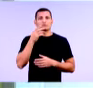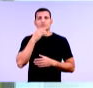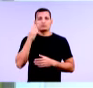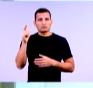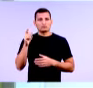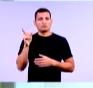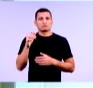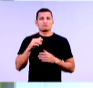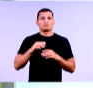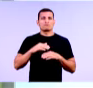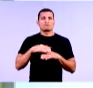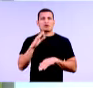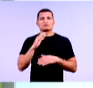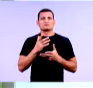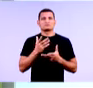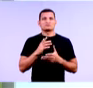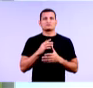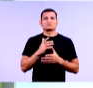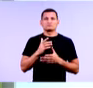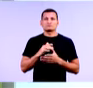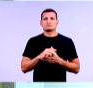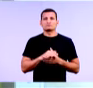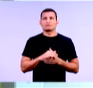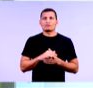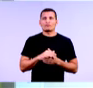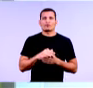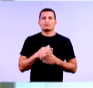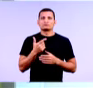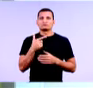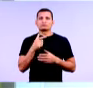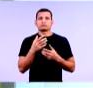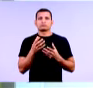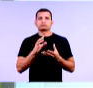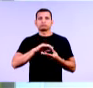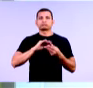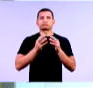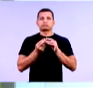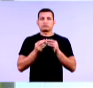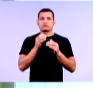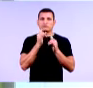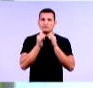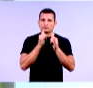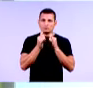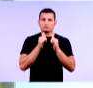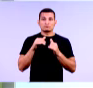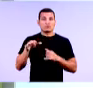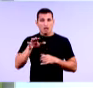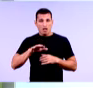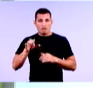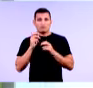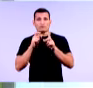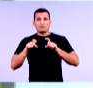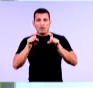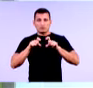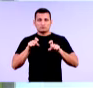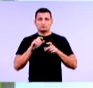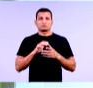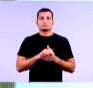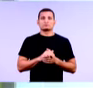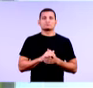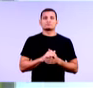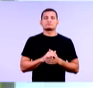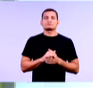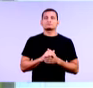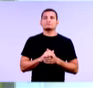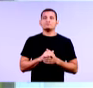mais dialético, ele não tinha ele não agregou tanta informação para a nossa área como Aristóteles fez. Então dê